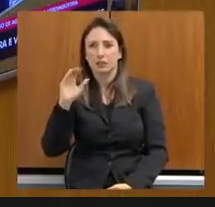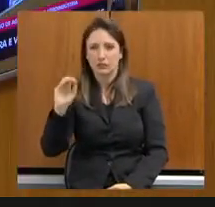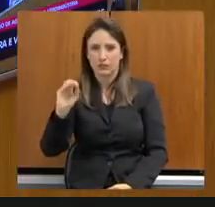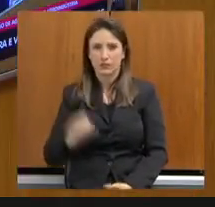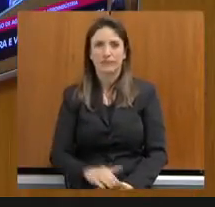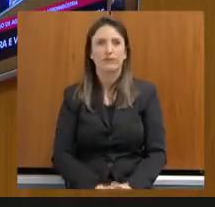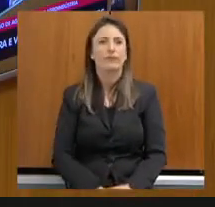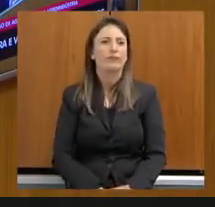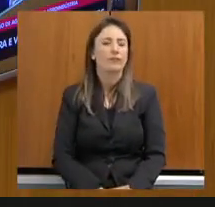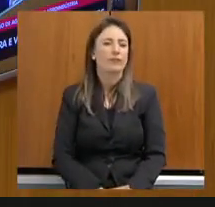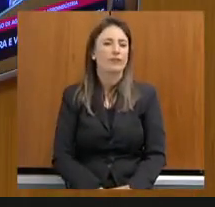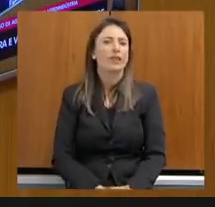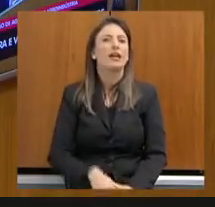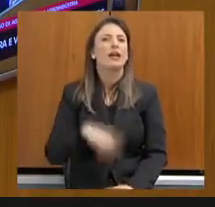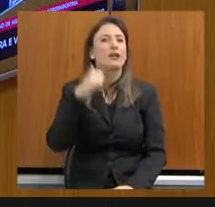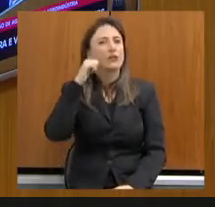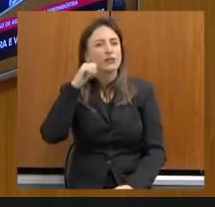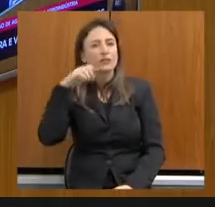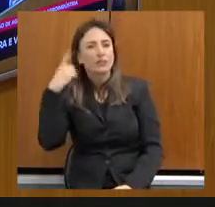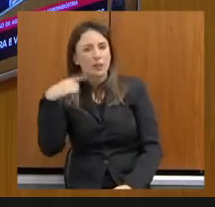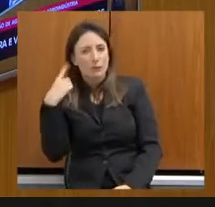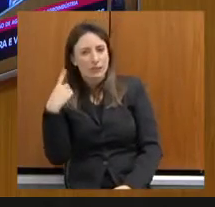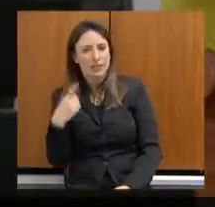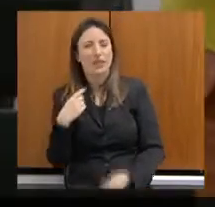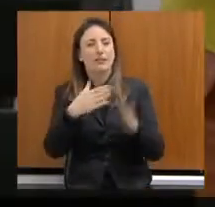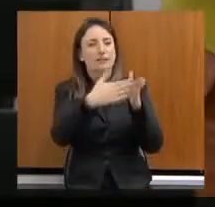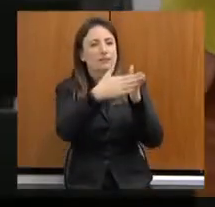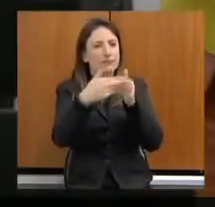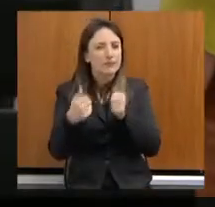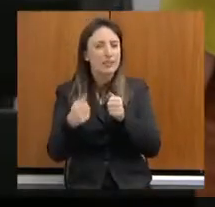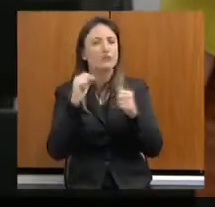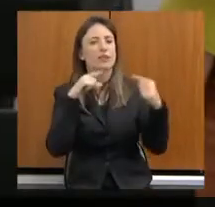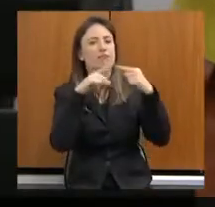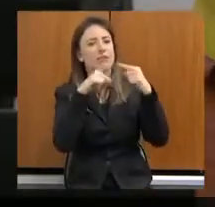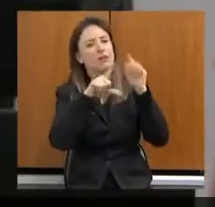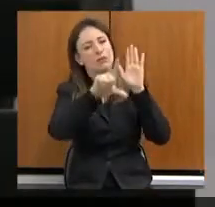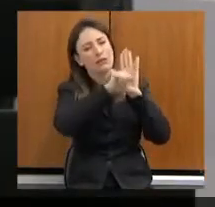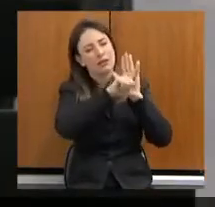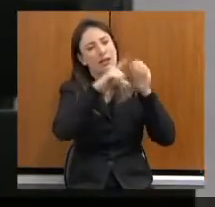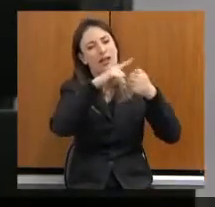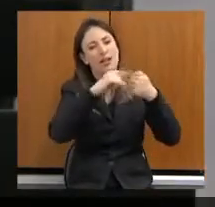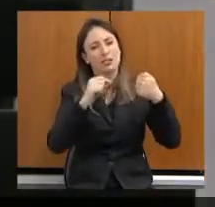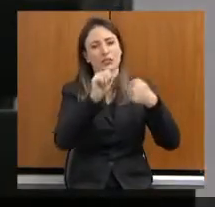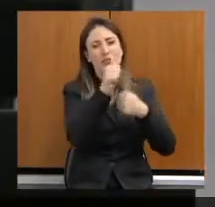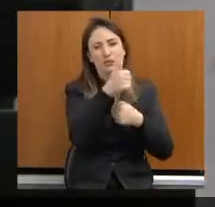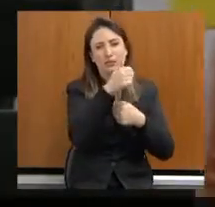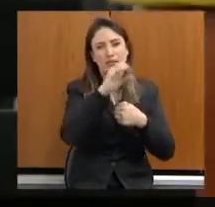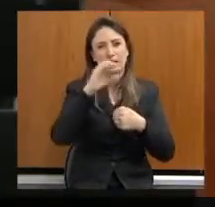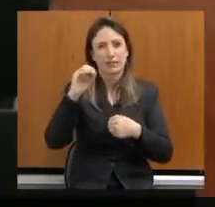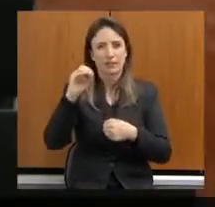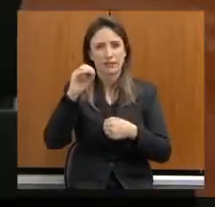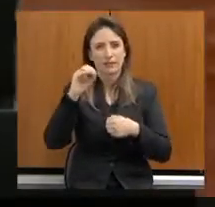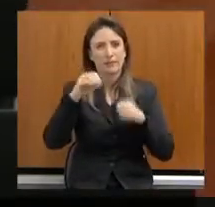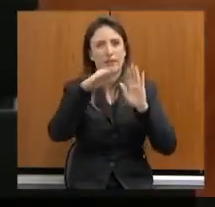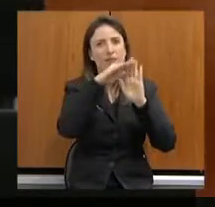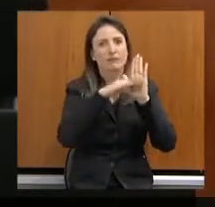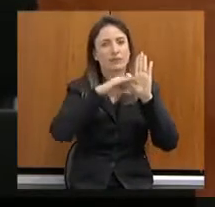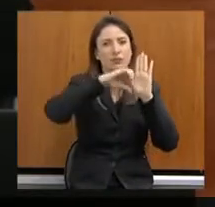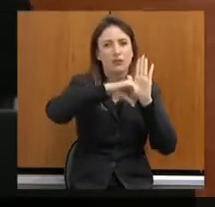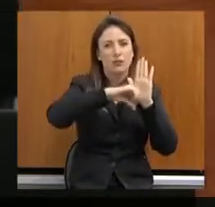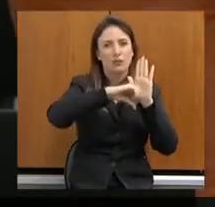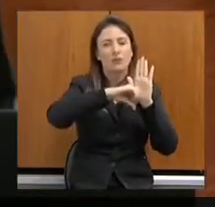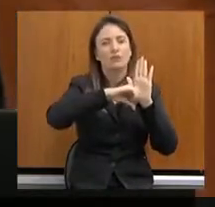e a deputada que esta subscreve requer a vossa excelência nos termos do artigo 100 inciso